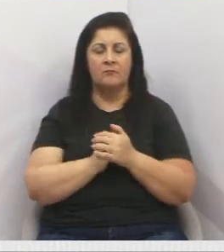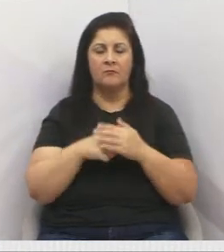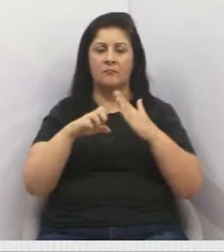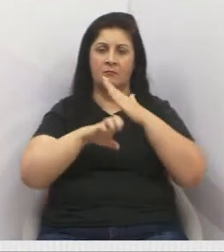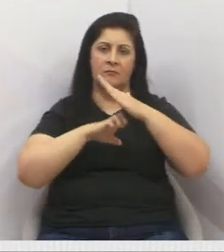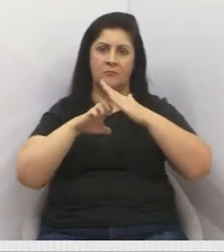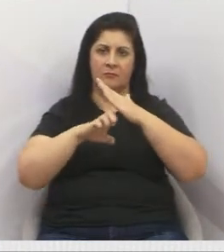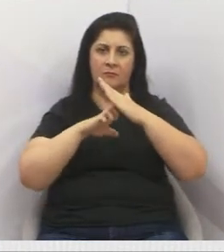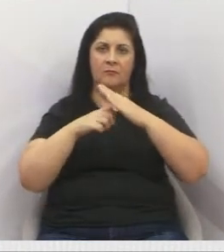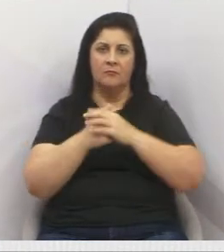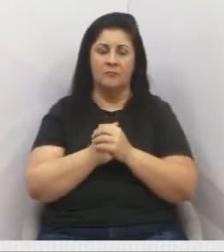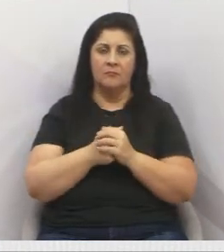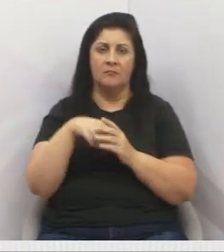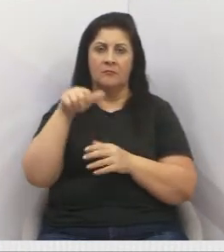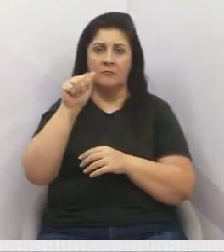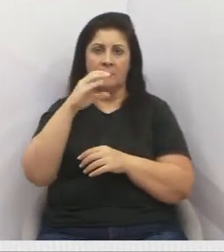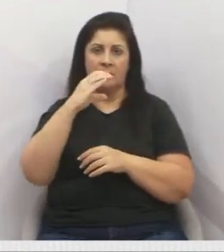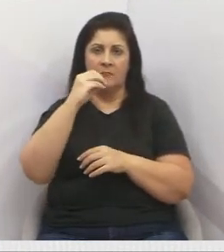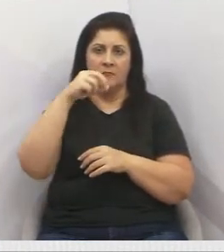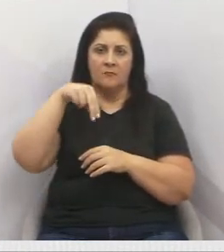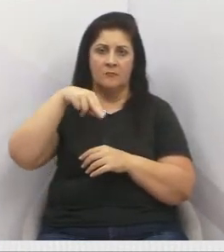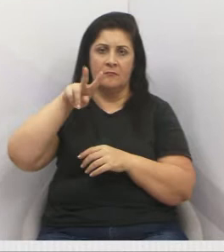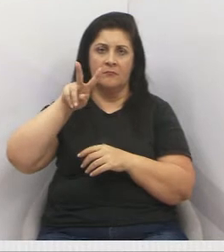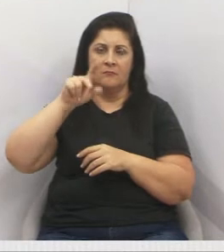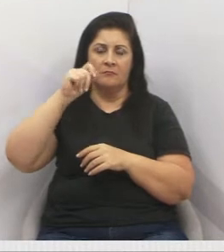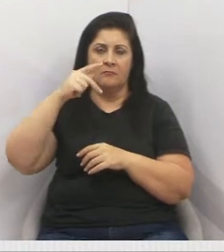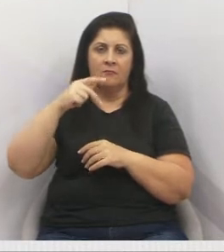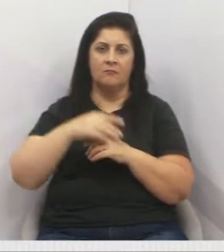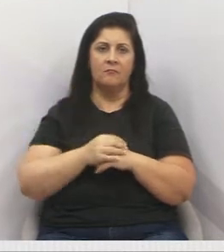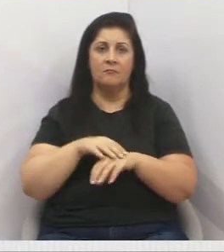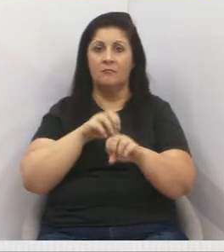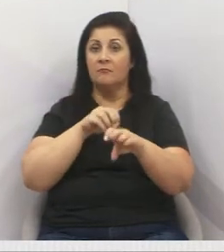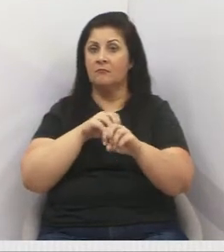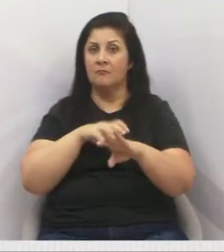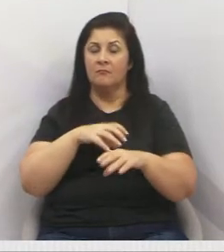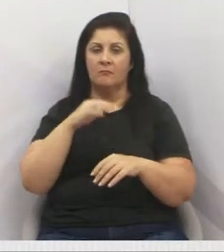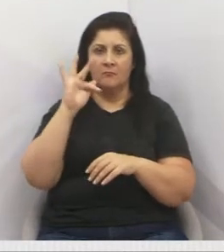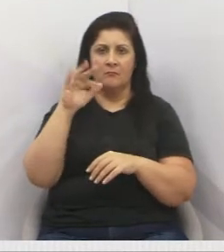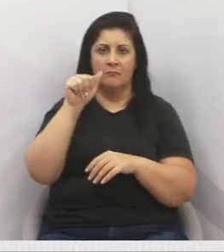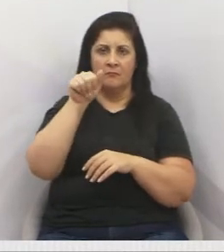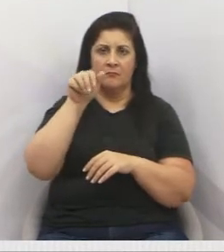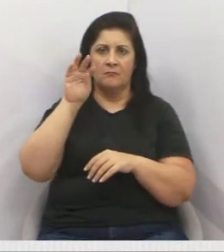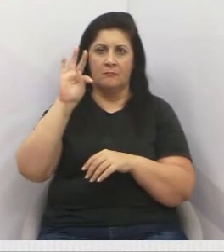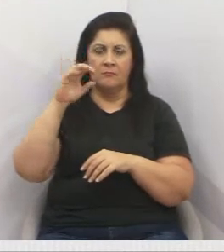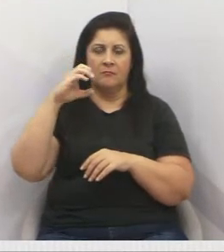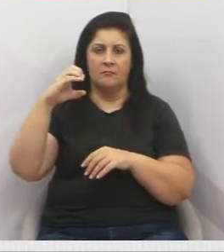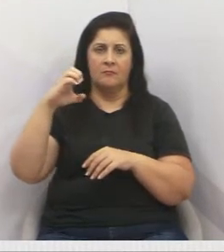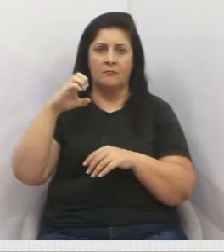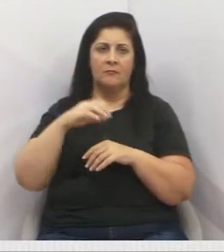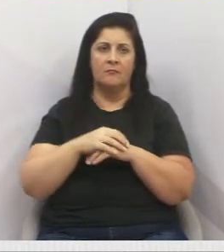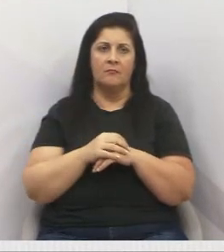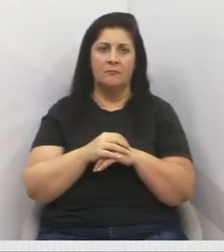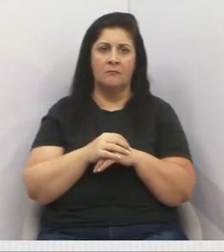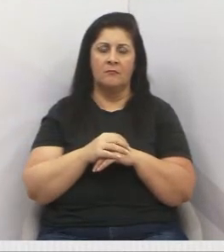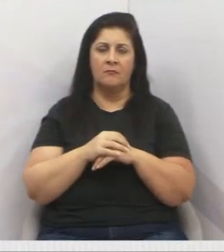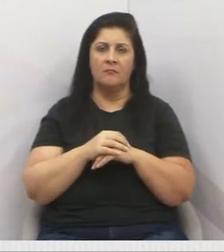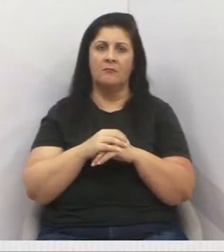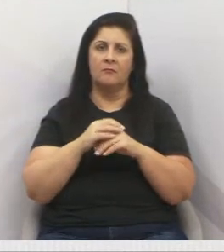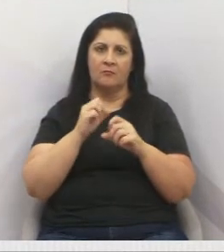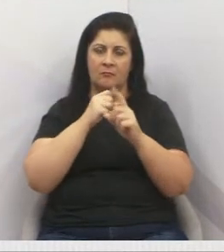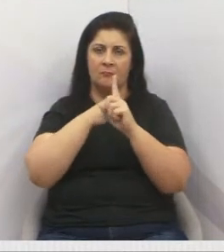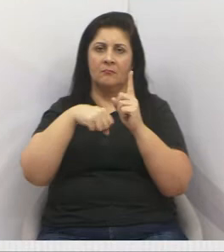entidades profissionais, ACONVAP. Entidades acadêmicas de pesquisa, FATEC. E Organização da Sociedade Civil,